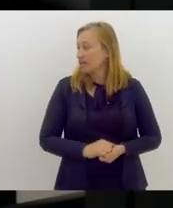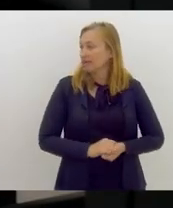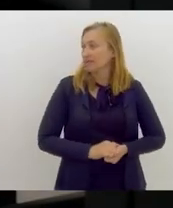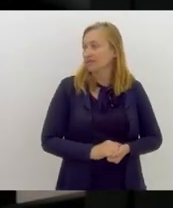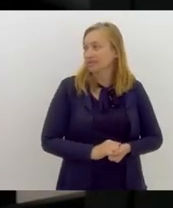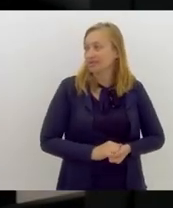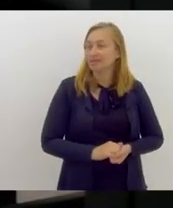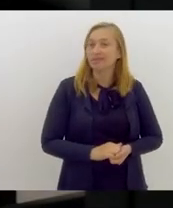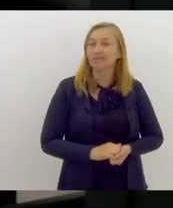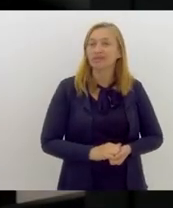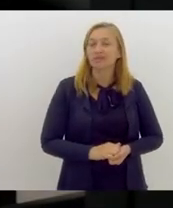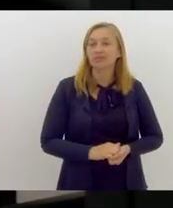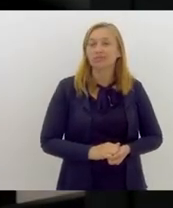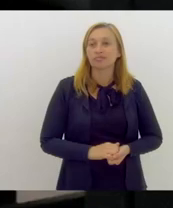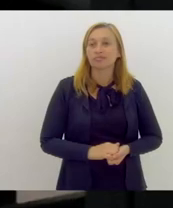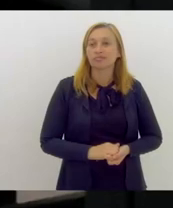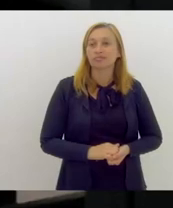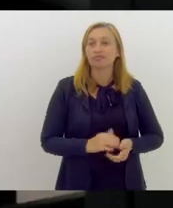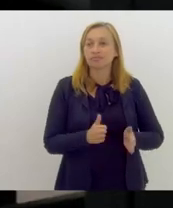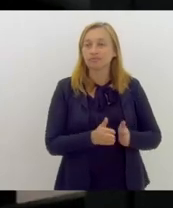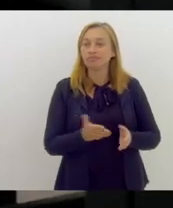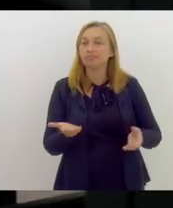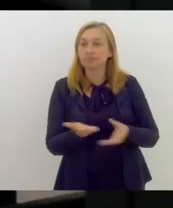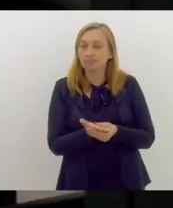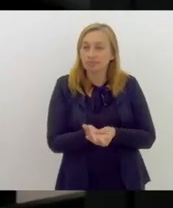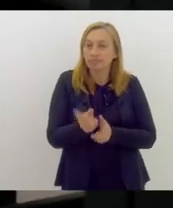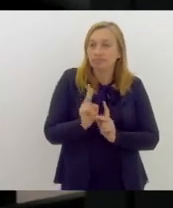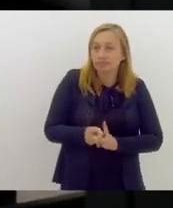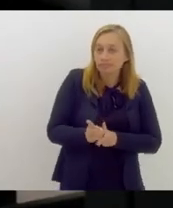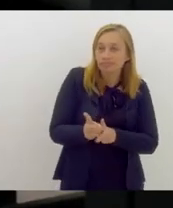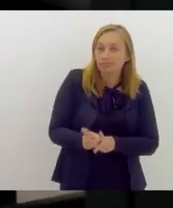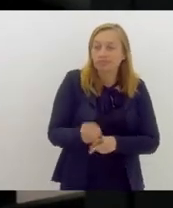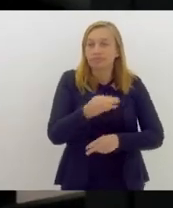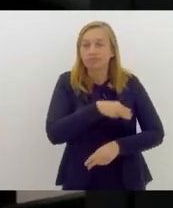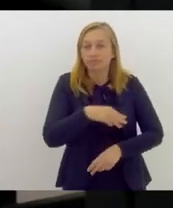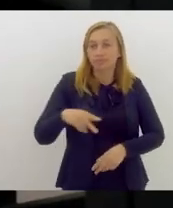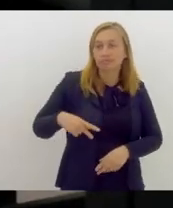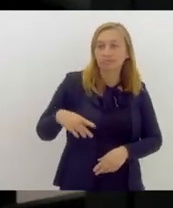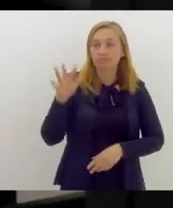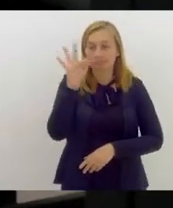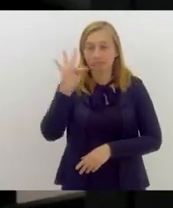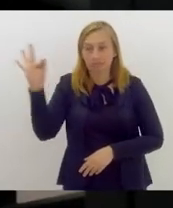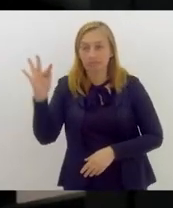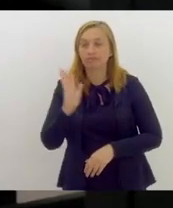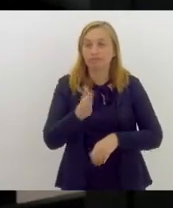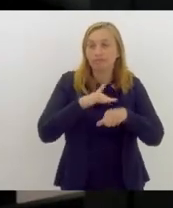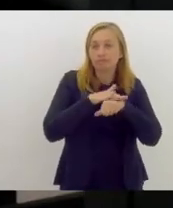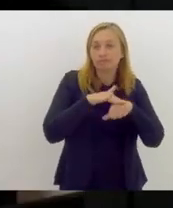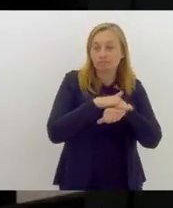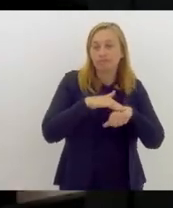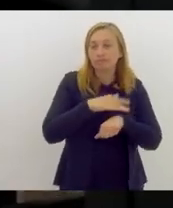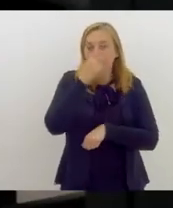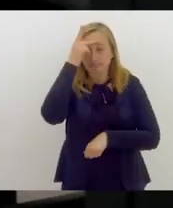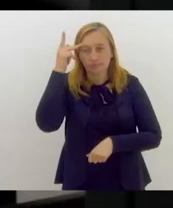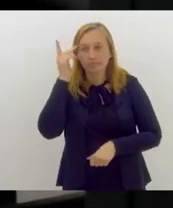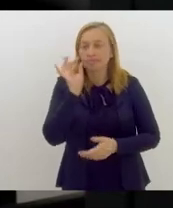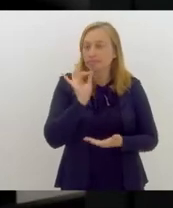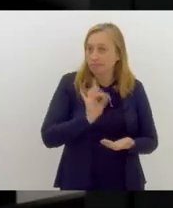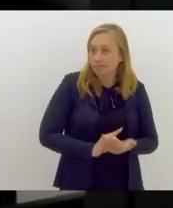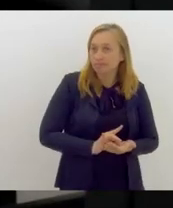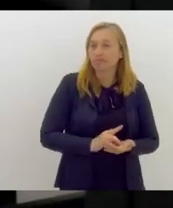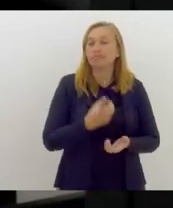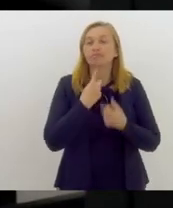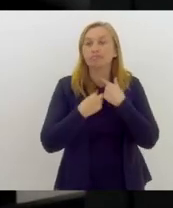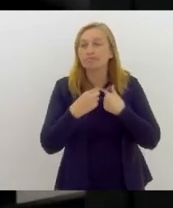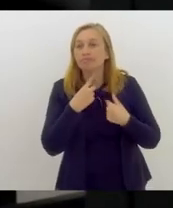mas bem então o processo se seguiu o Ministério Público Federal por meio doutor Jaime Conversei muito com ele uma pessoa que realmente tem